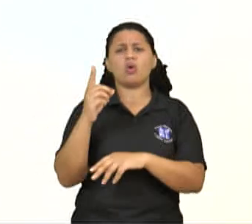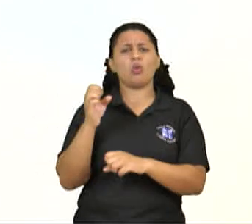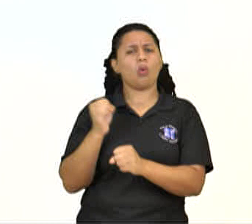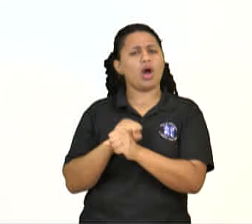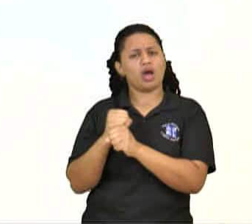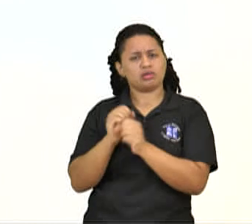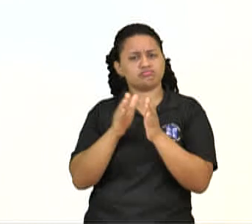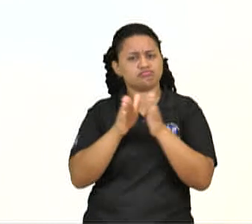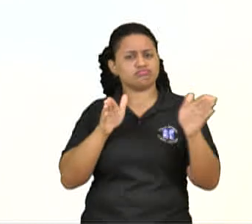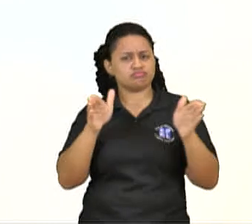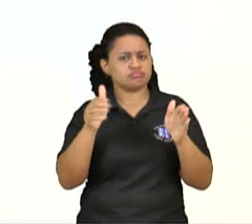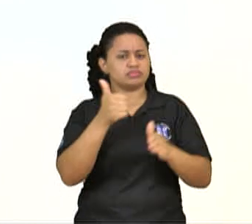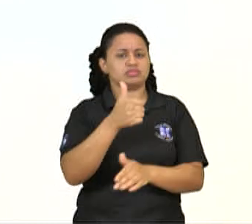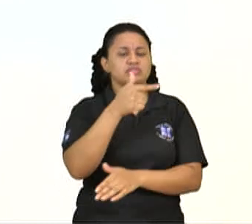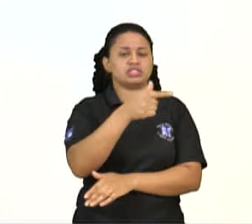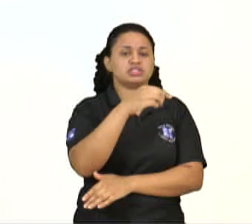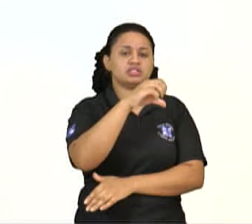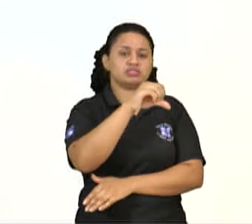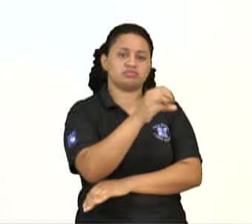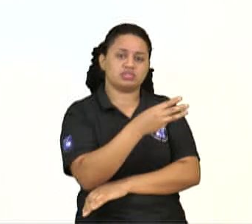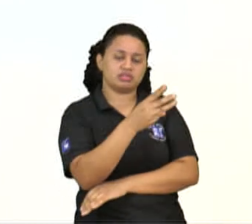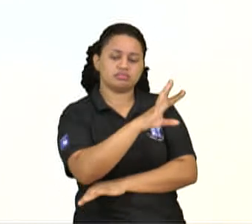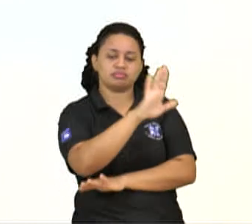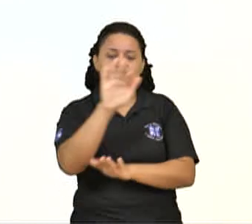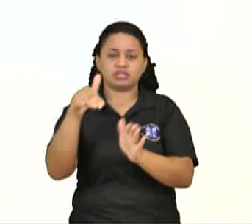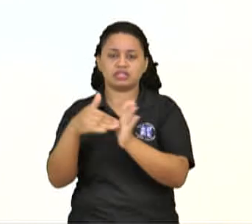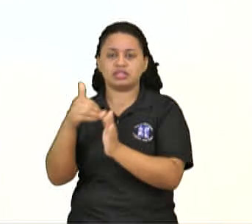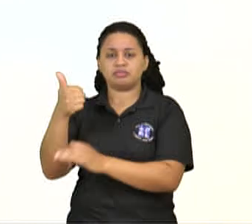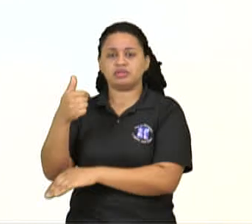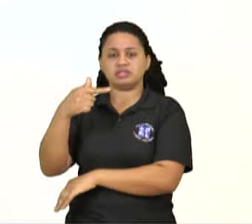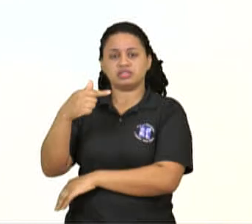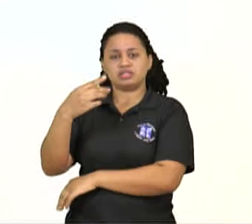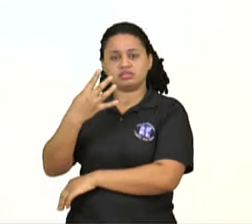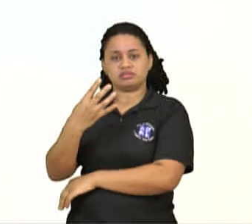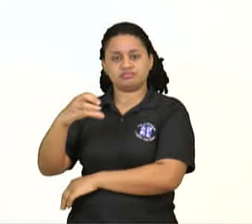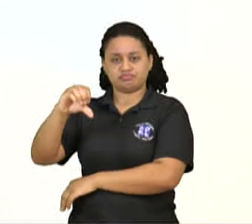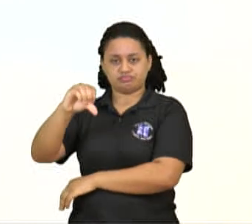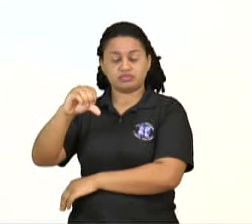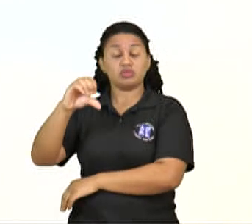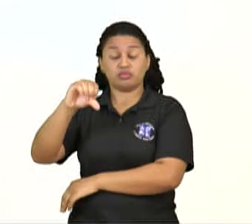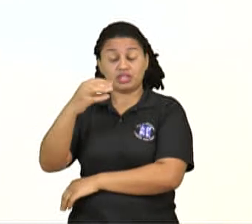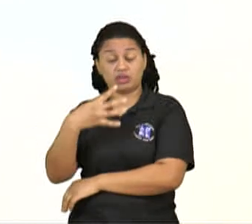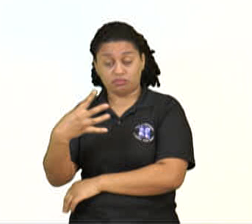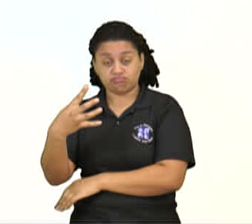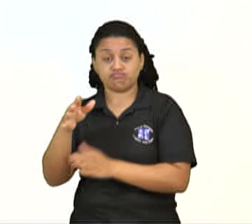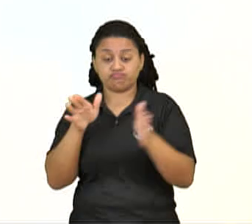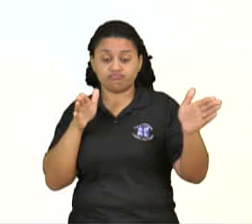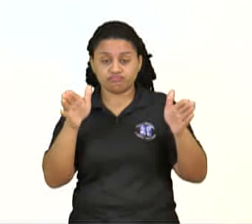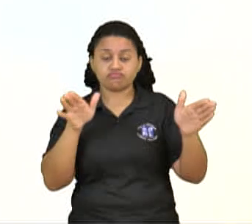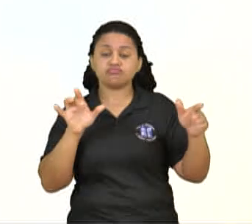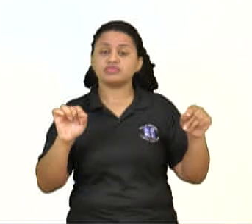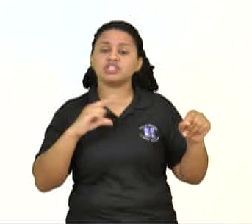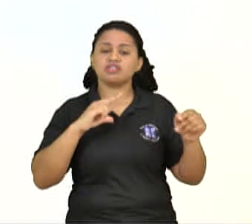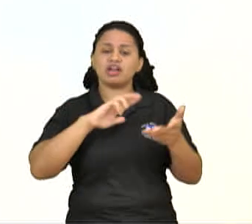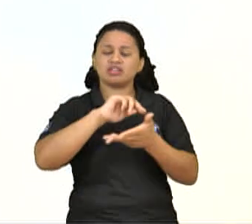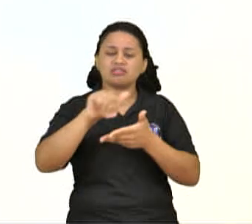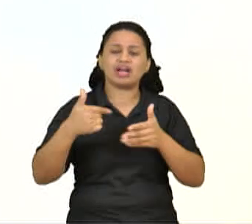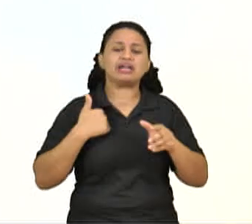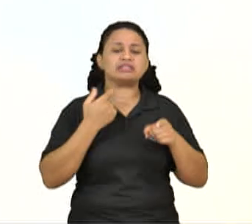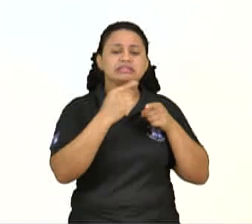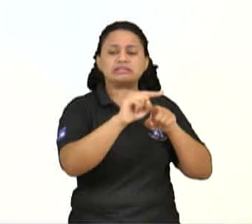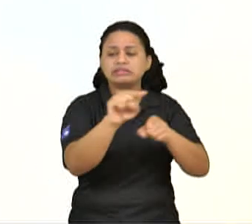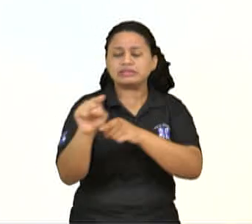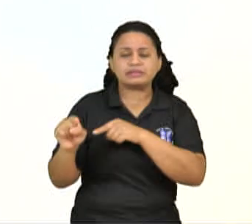ele foi de 1793 a 1794 e ocorreram severas perseguições